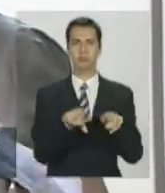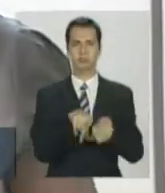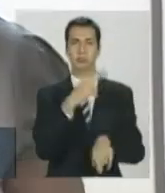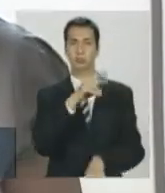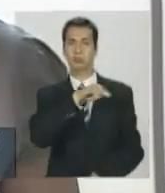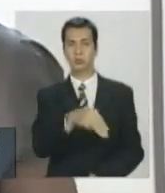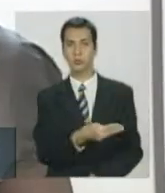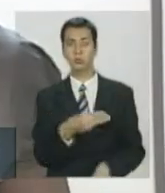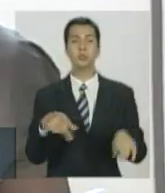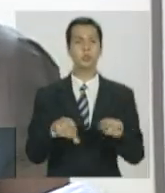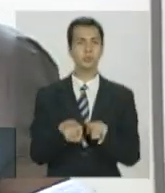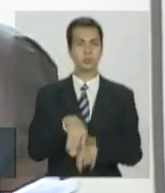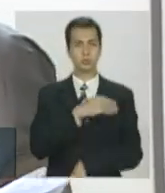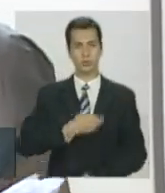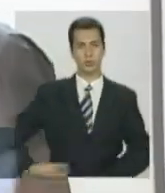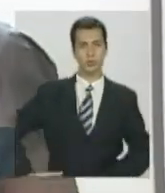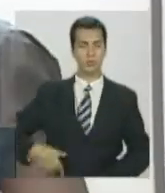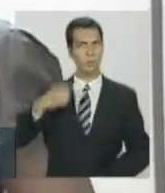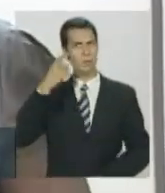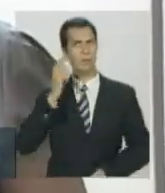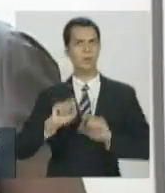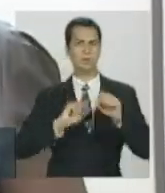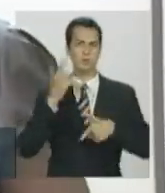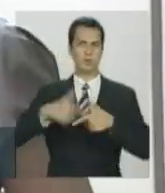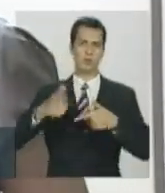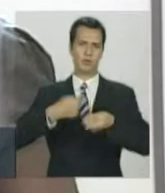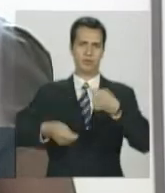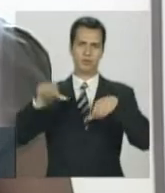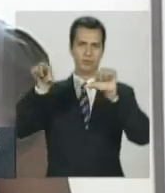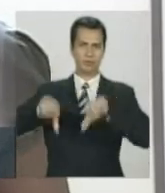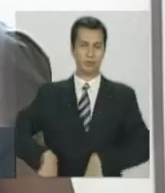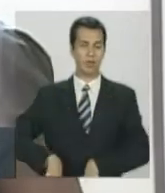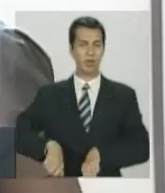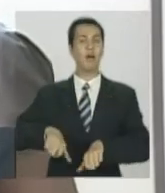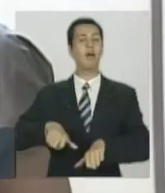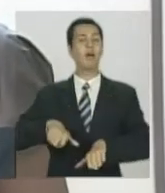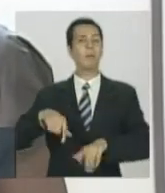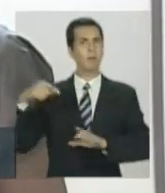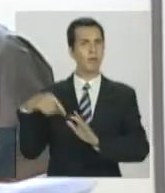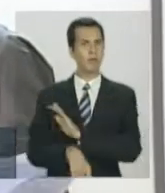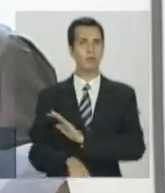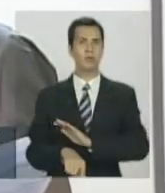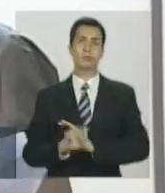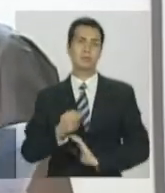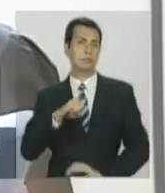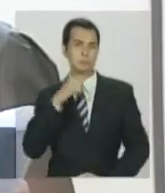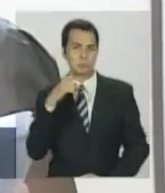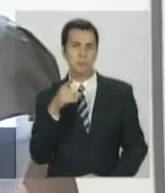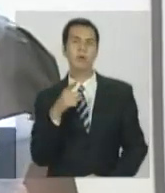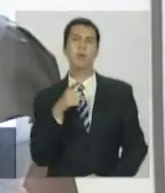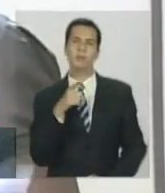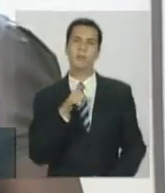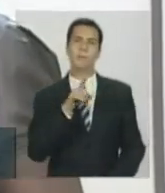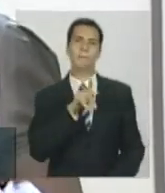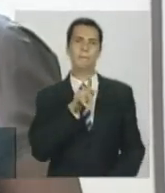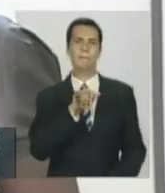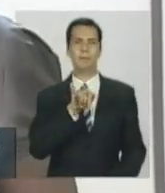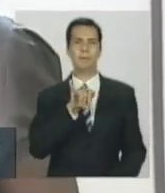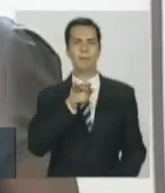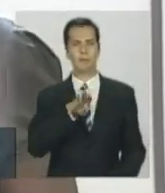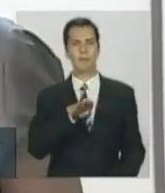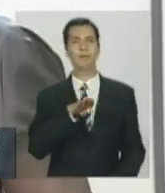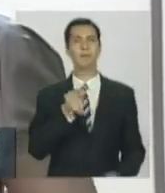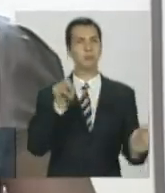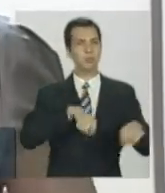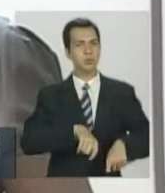da crise internacional no segundo semestre. E se não houvesse isso, o resultado do PIB chegaria perto aí dos 4%. Mantega destacou ainda